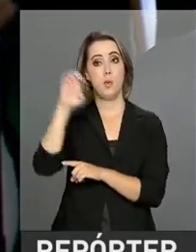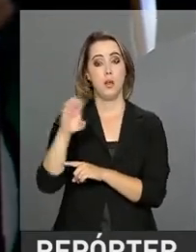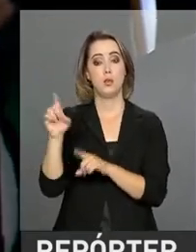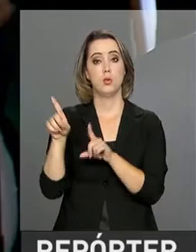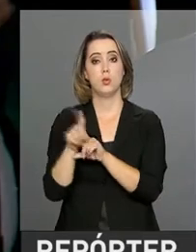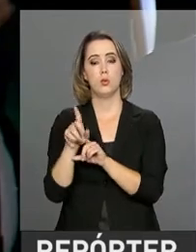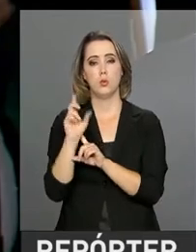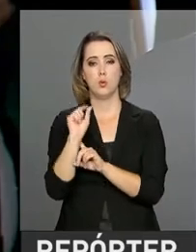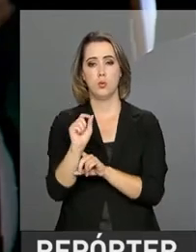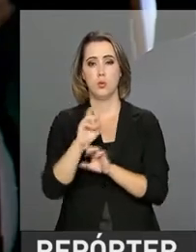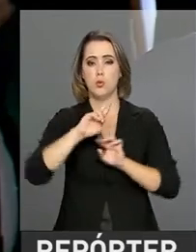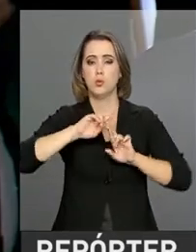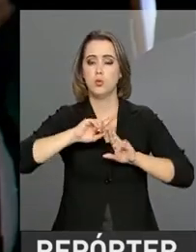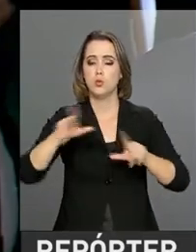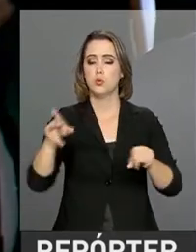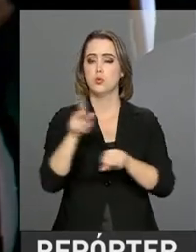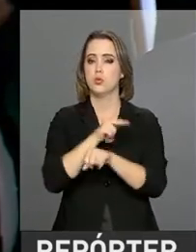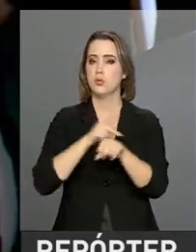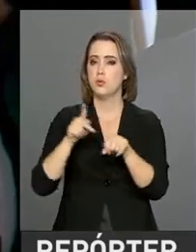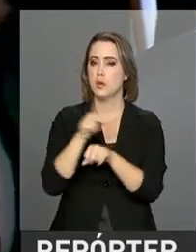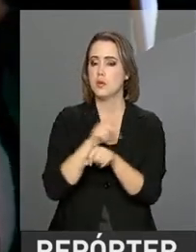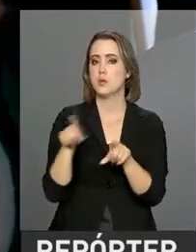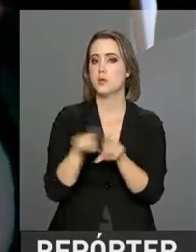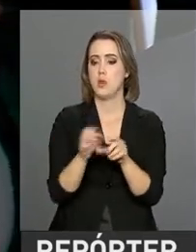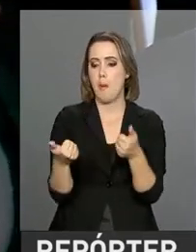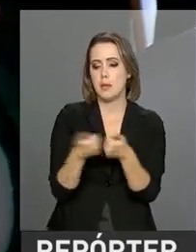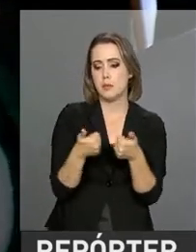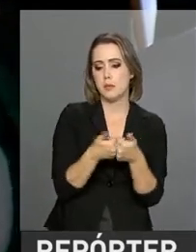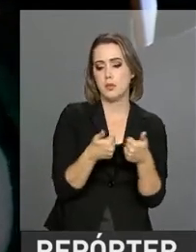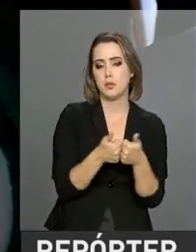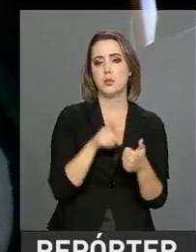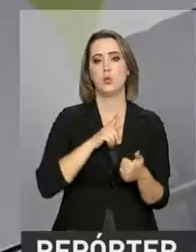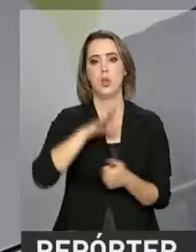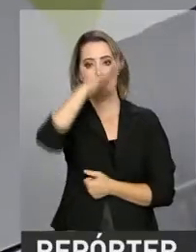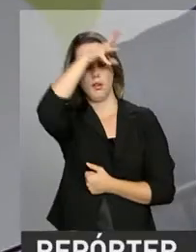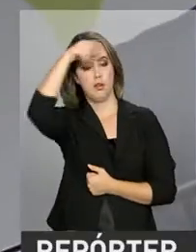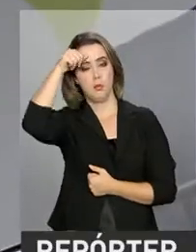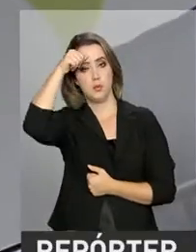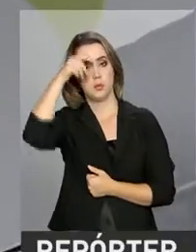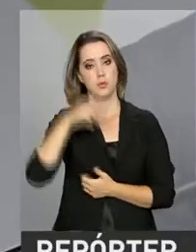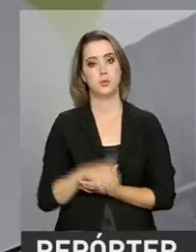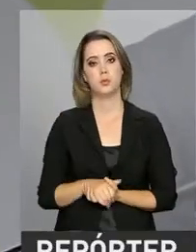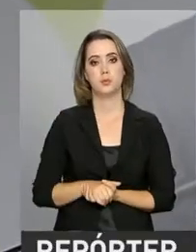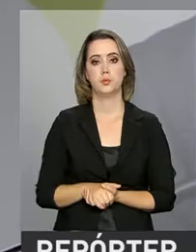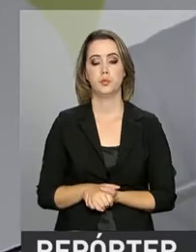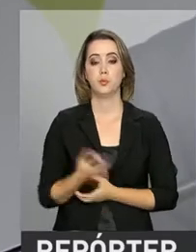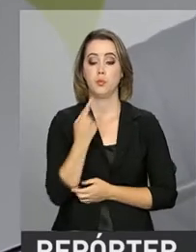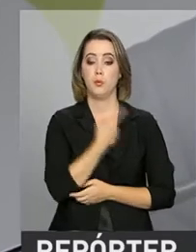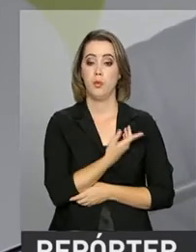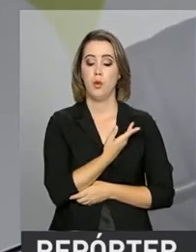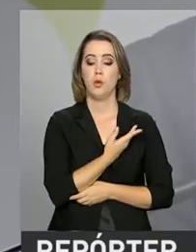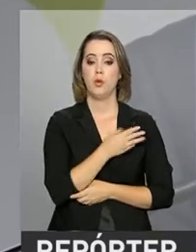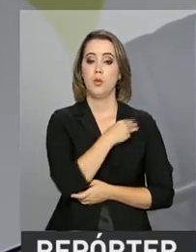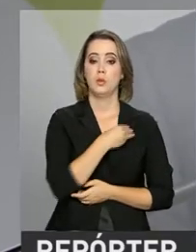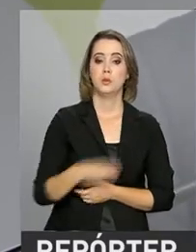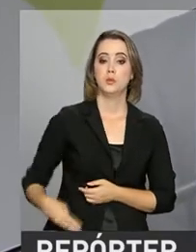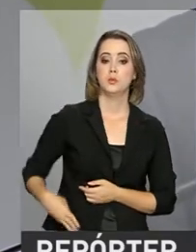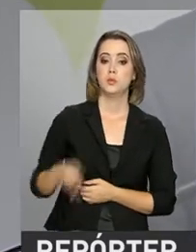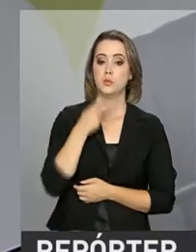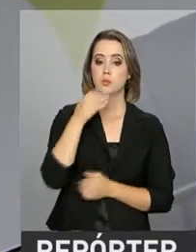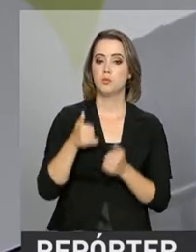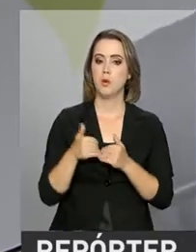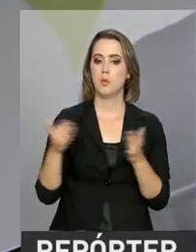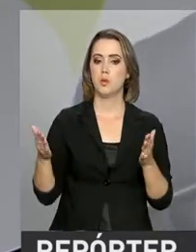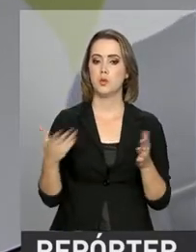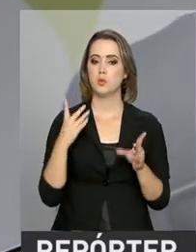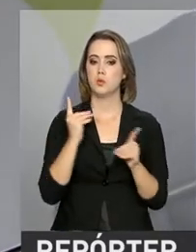Francesa, República da Guiana, Suriname e também da Venezuela. O ministro do Desenvolvimento Social e Agrário fez a